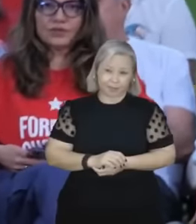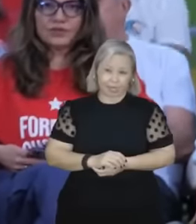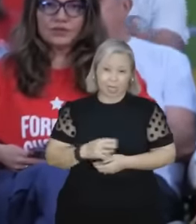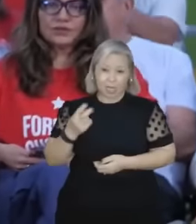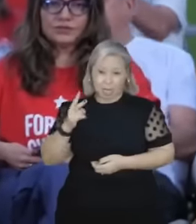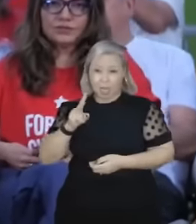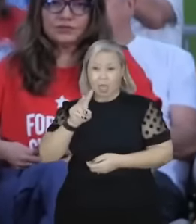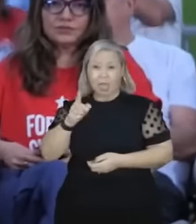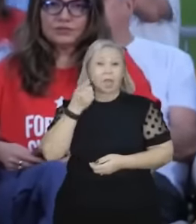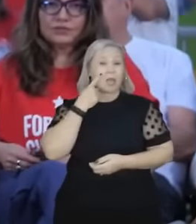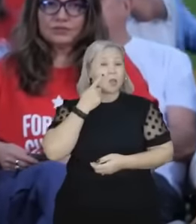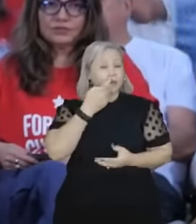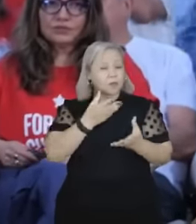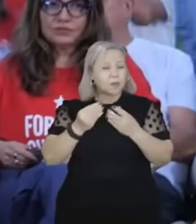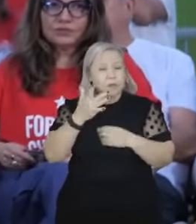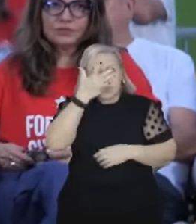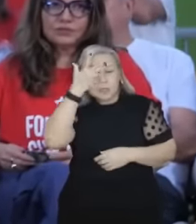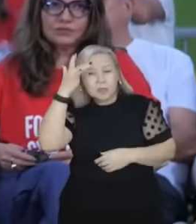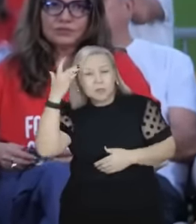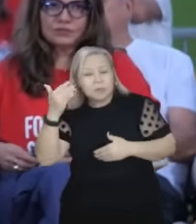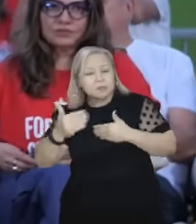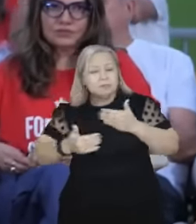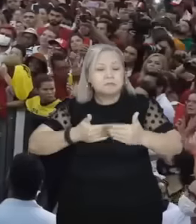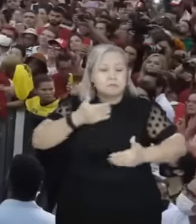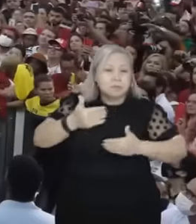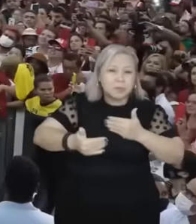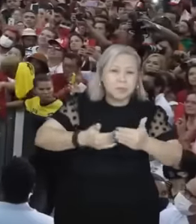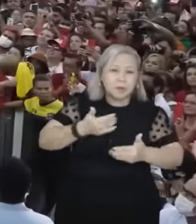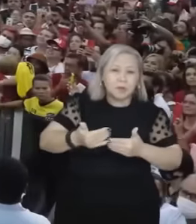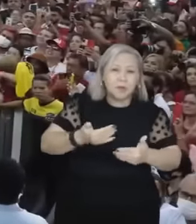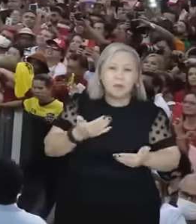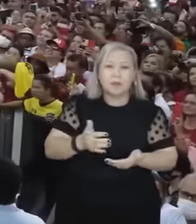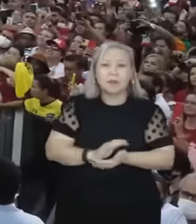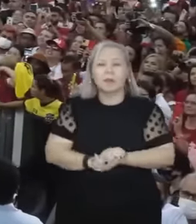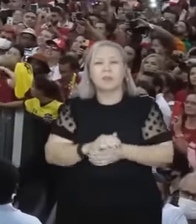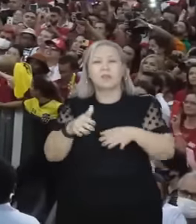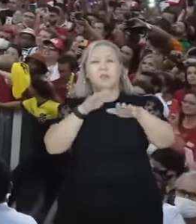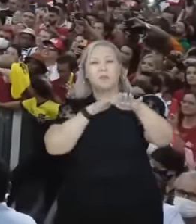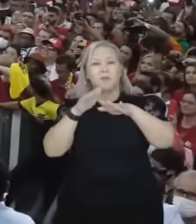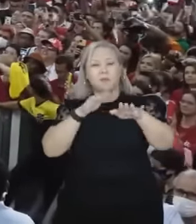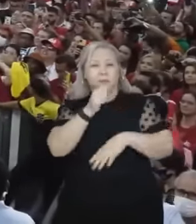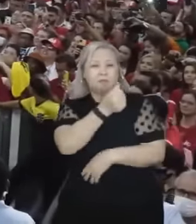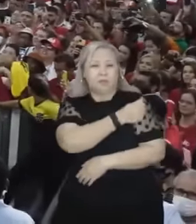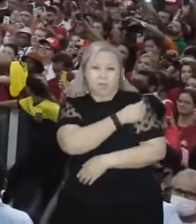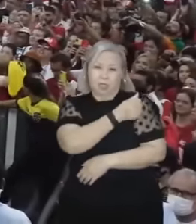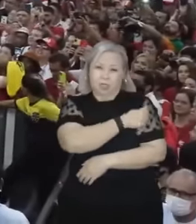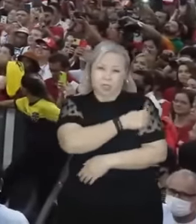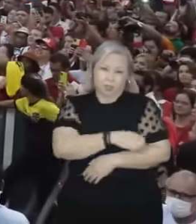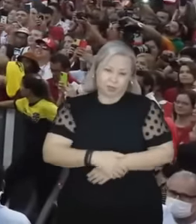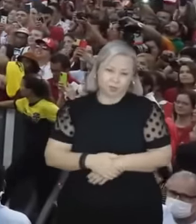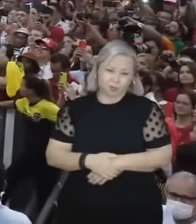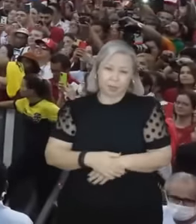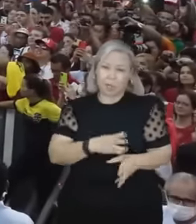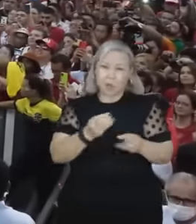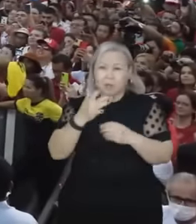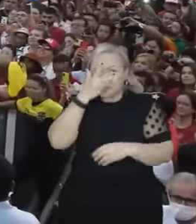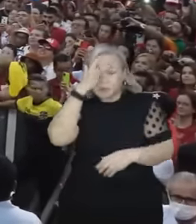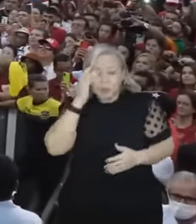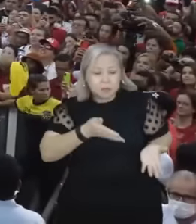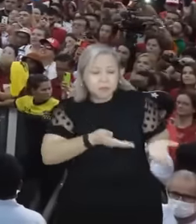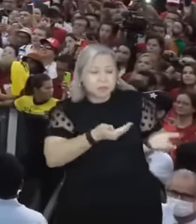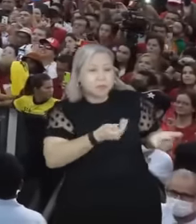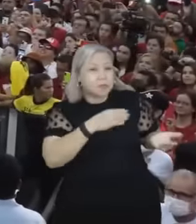crescer, ainda no movimento estudantil, muita gente adolescente. Eu